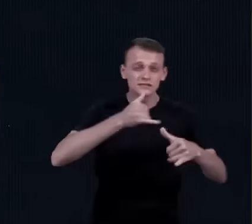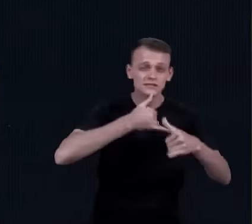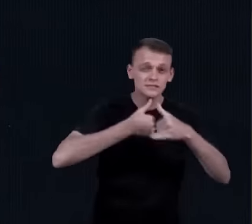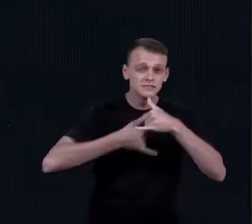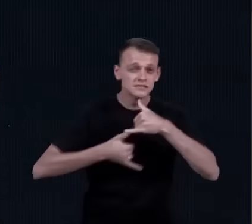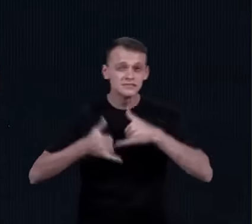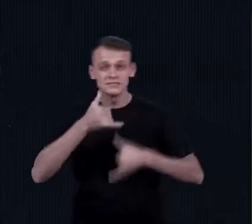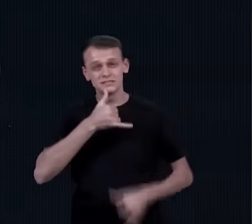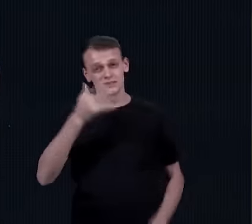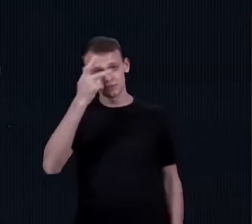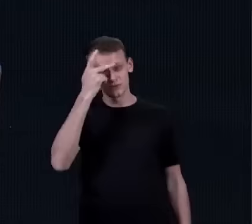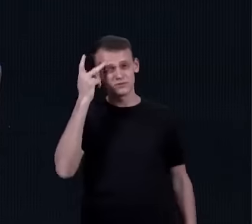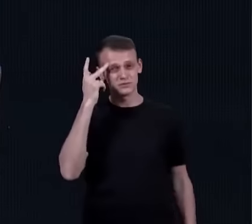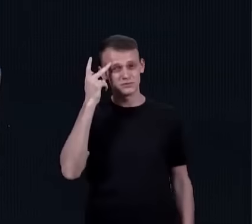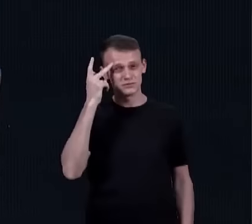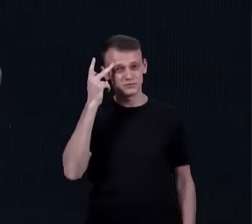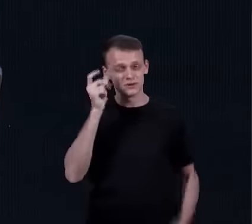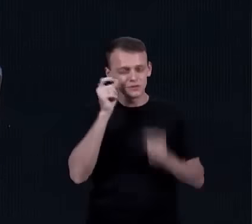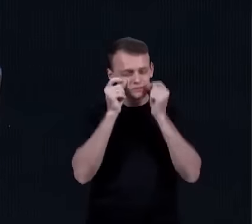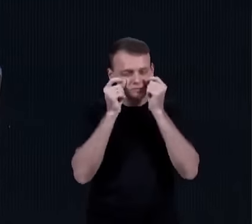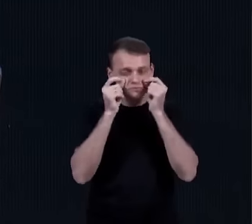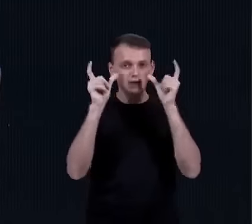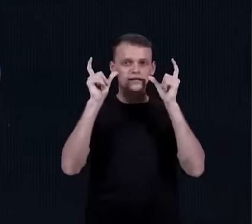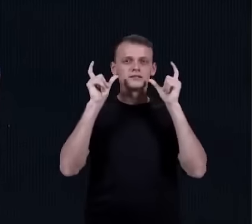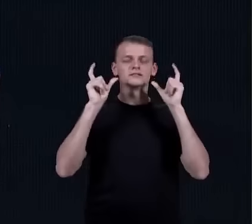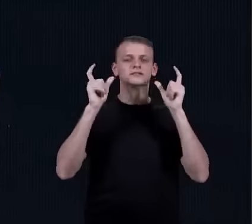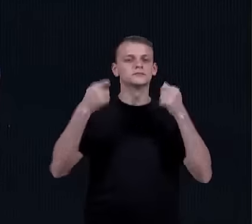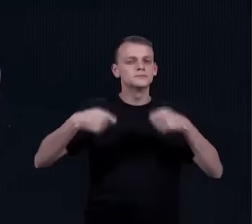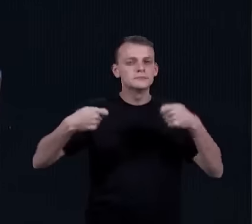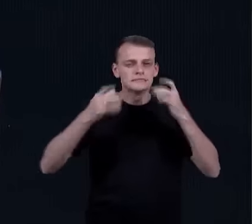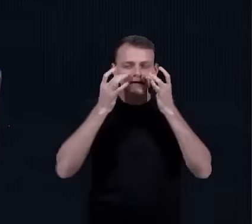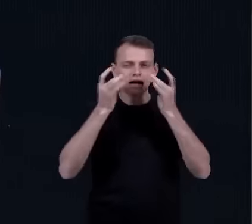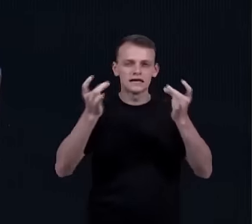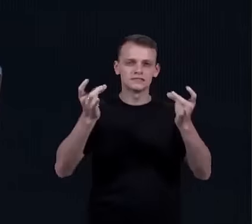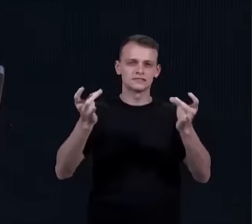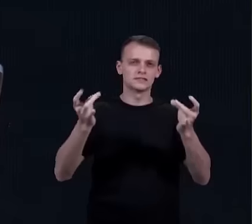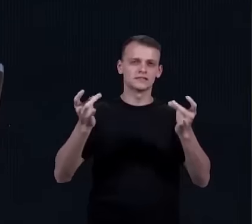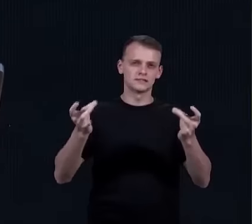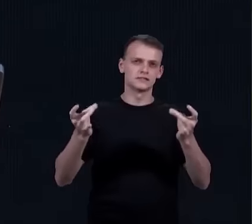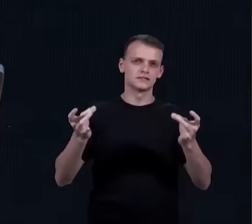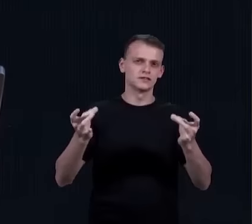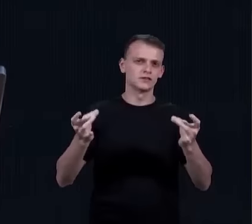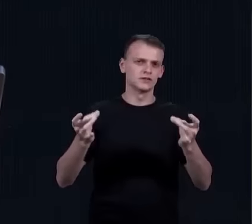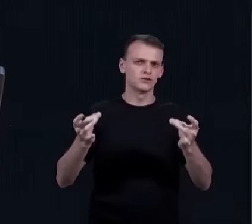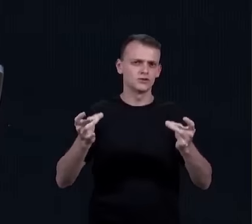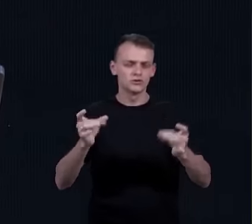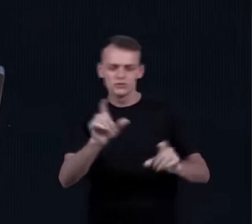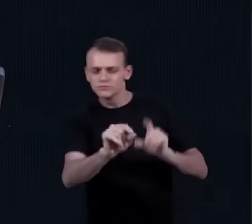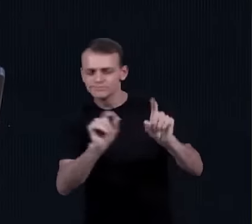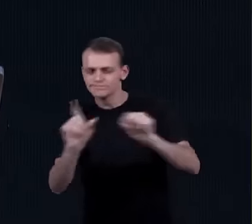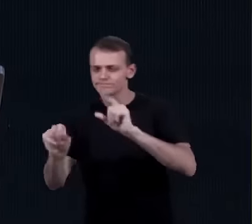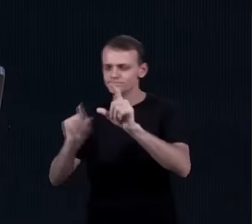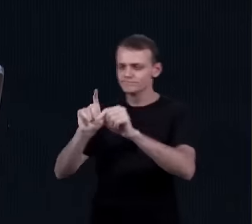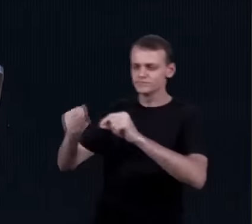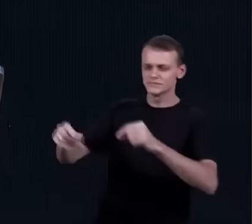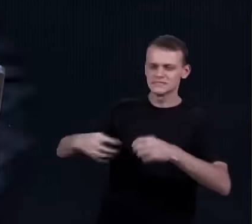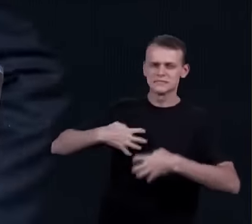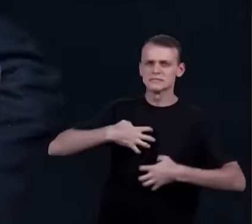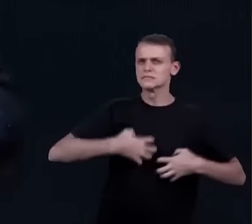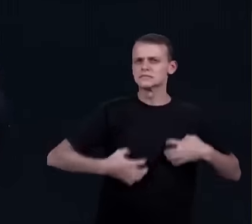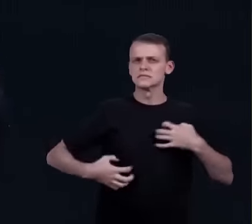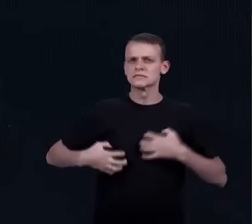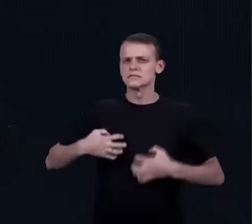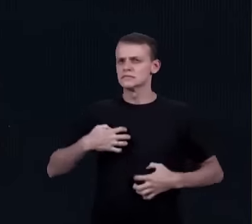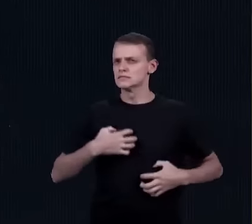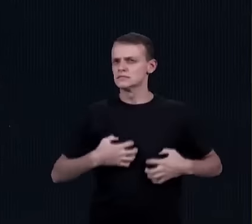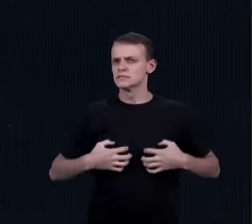Fique alerta com as pessoas que tentam fazer da sua frustração pessoal a frustração coletiva, a frustração geral.